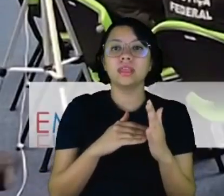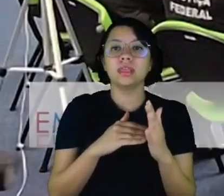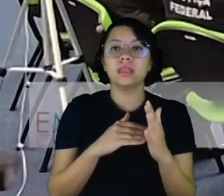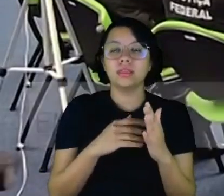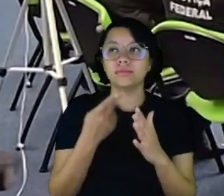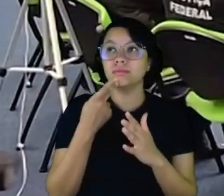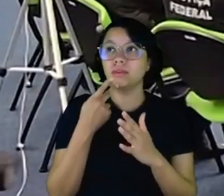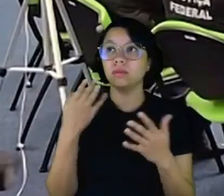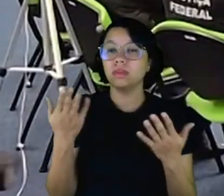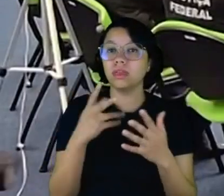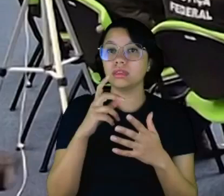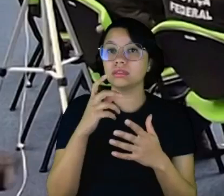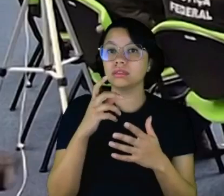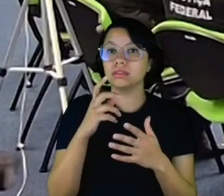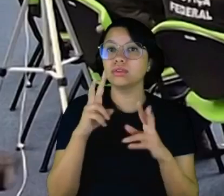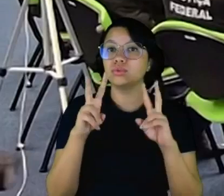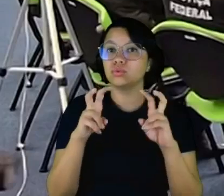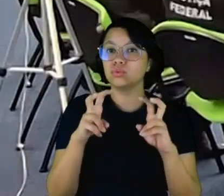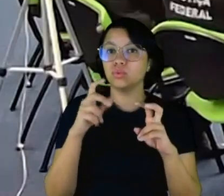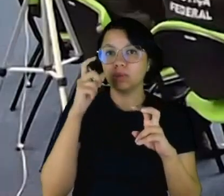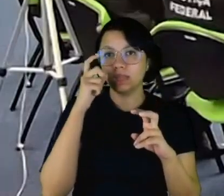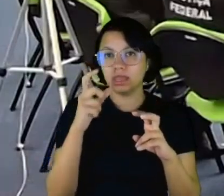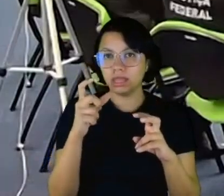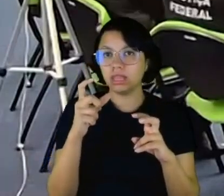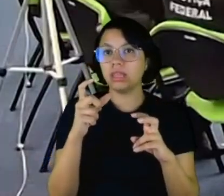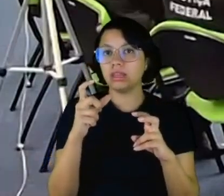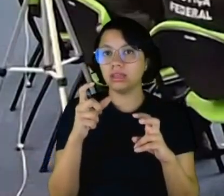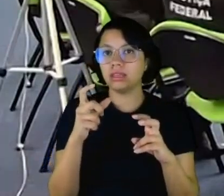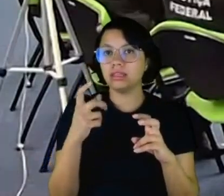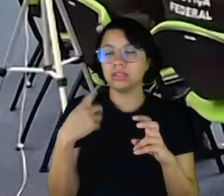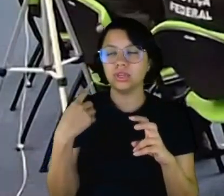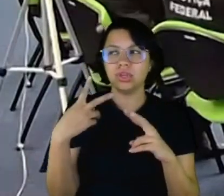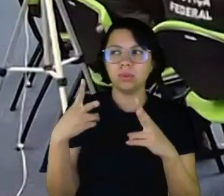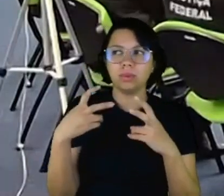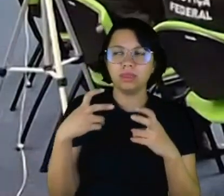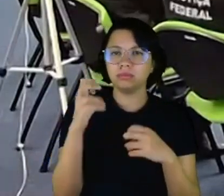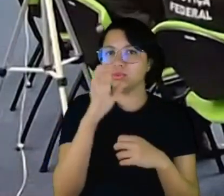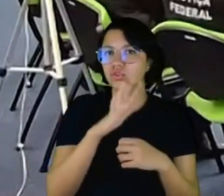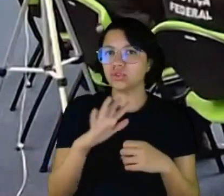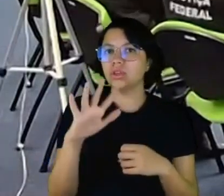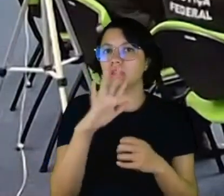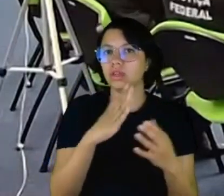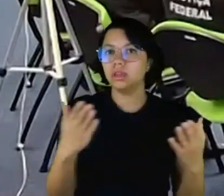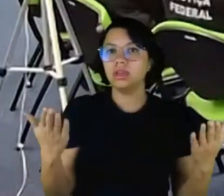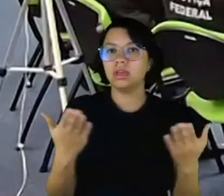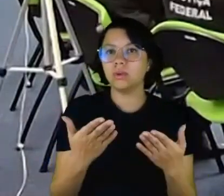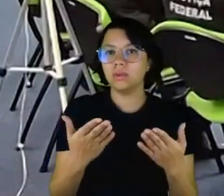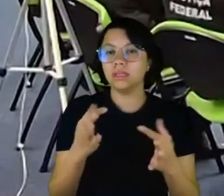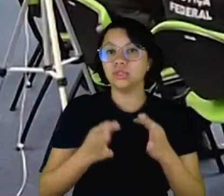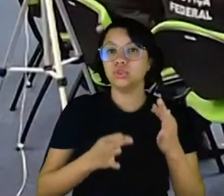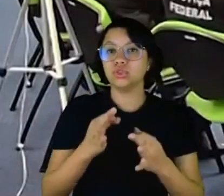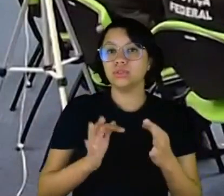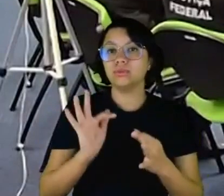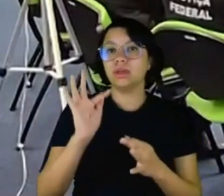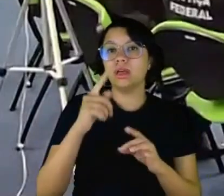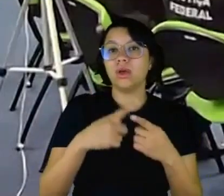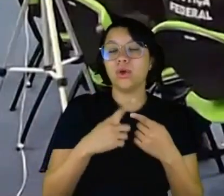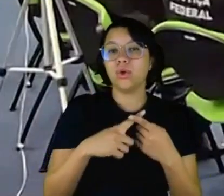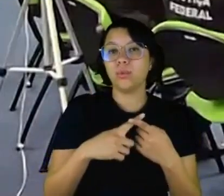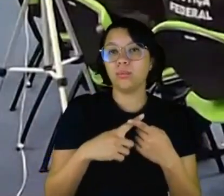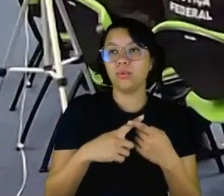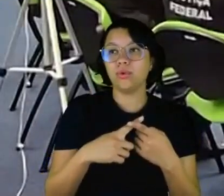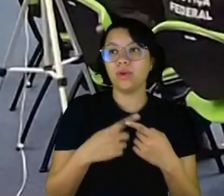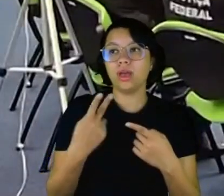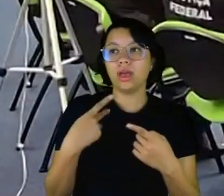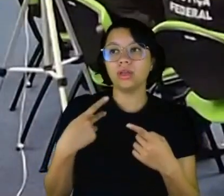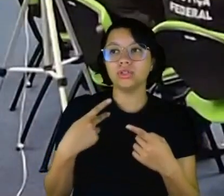Ressalvo que esse assunto é de interesse, né? É um assunto que a gente nota que é de interesse geral aqui na Justiça Federal, porque a gente,